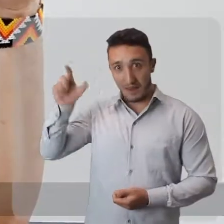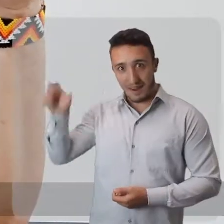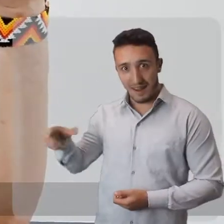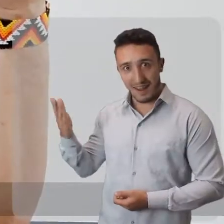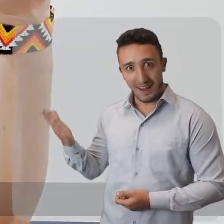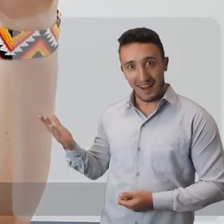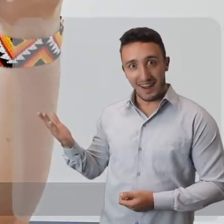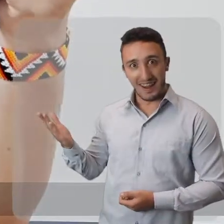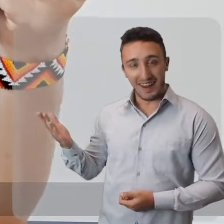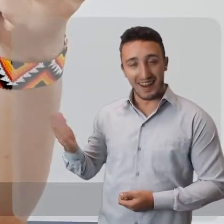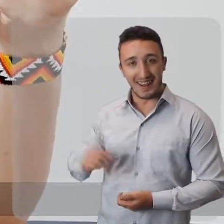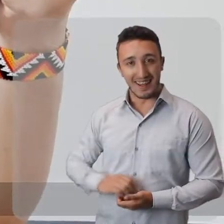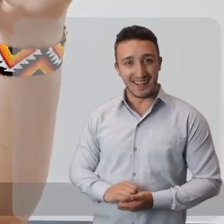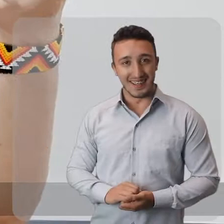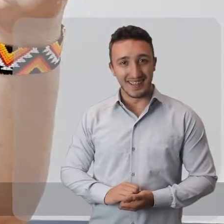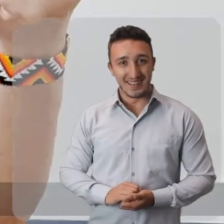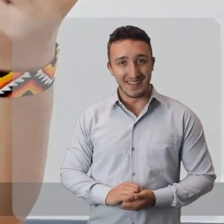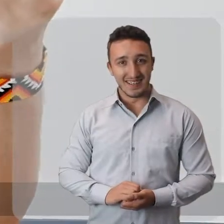Lembram deles?